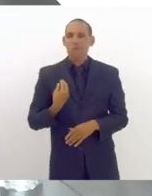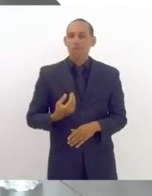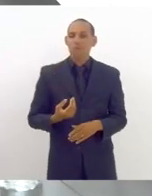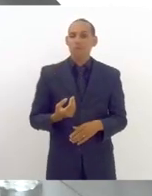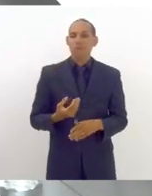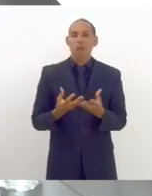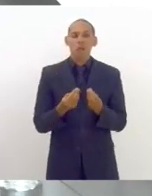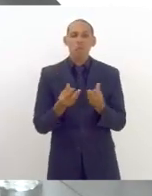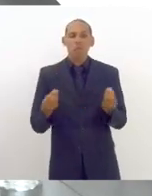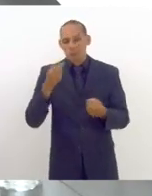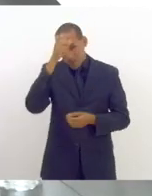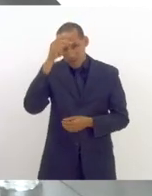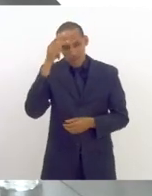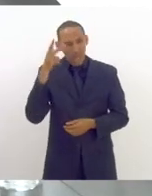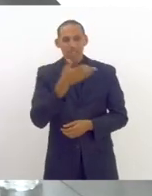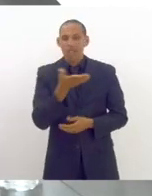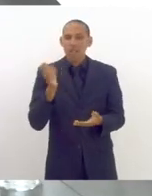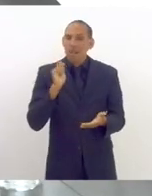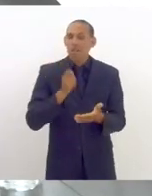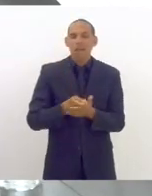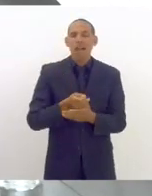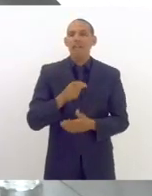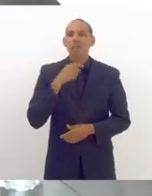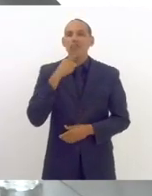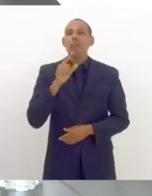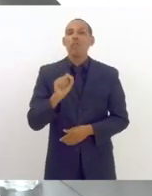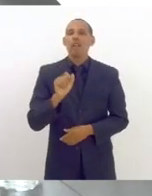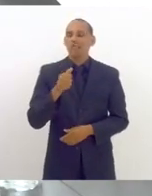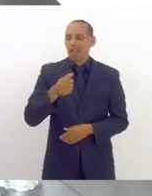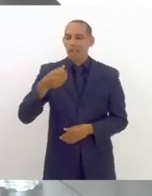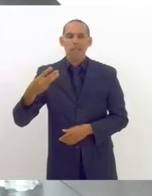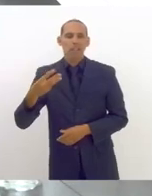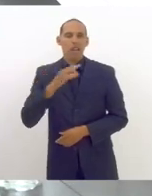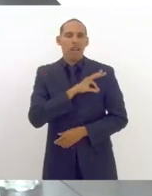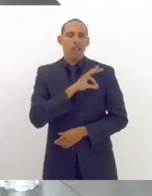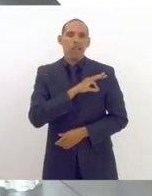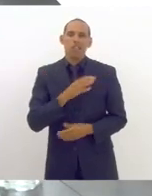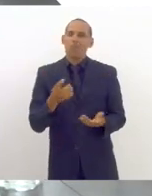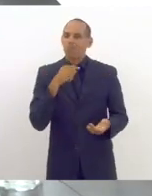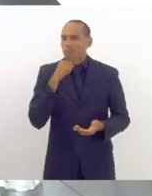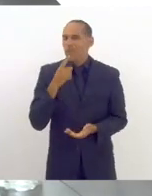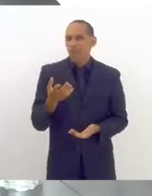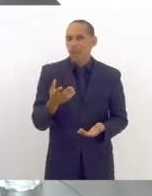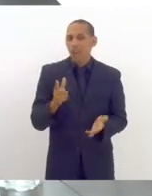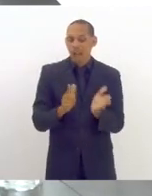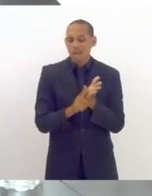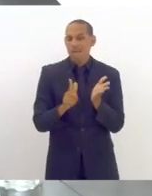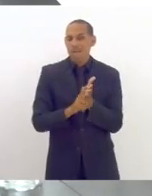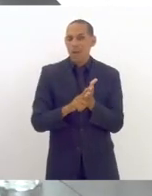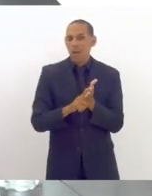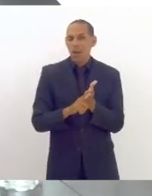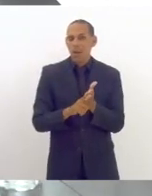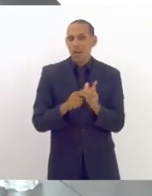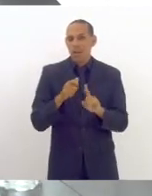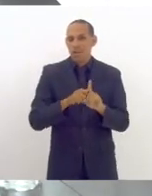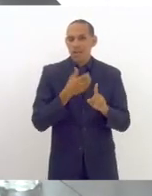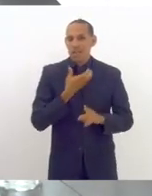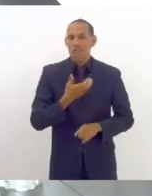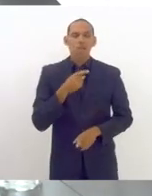dezenas de prefeito não tô conseguindo pagar esse ano o décimo terceiro não tô conseguindo pagar a folha de dezembro